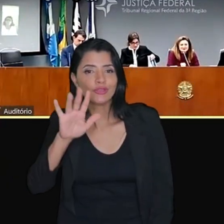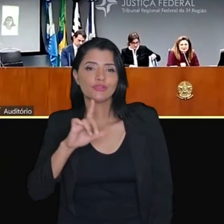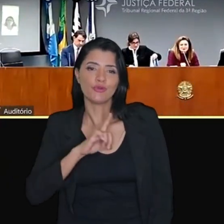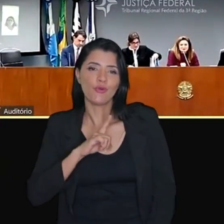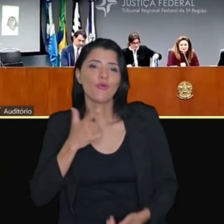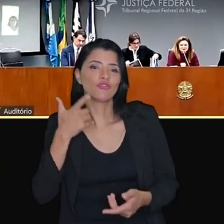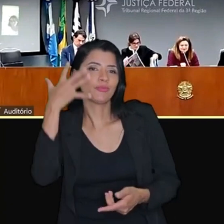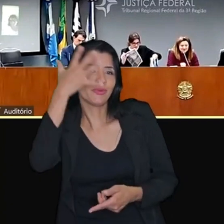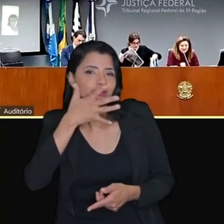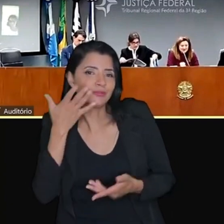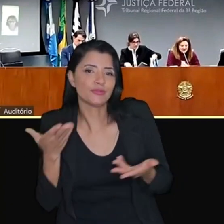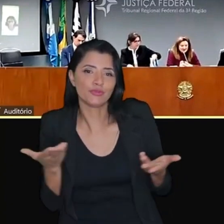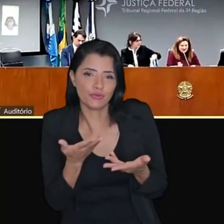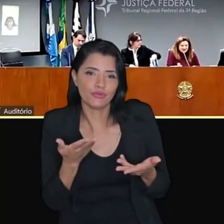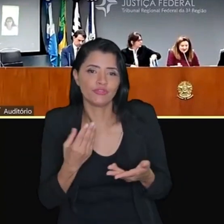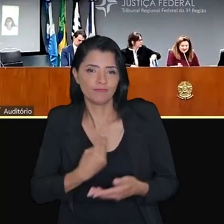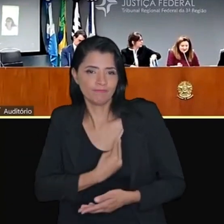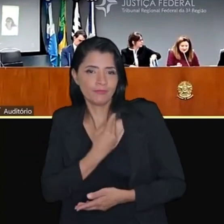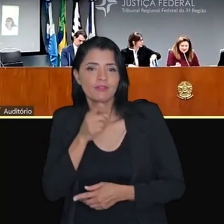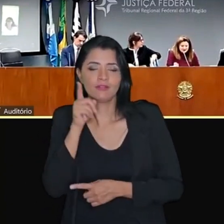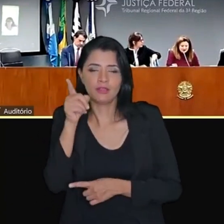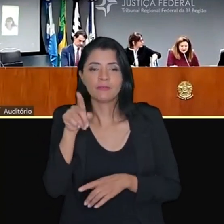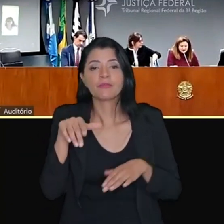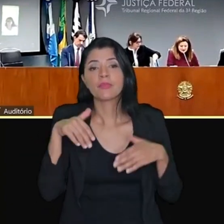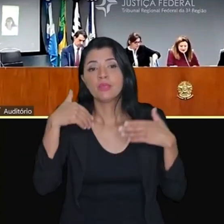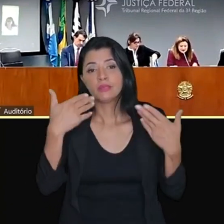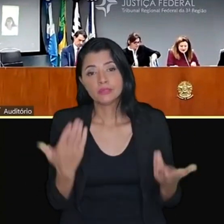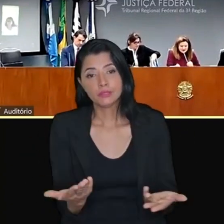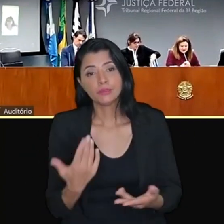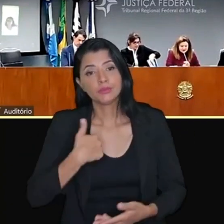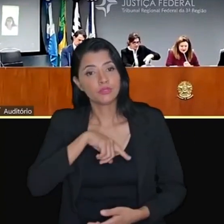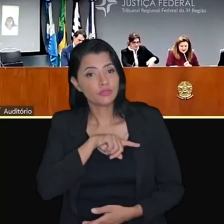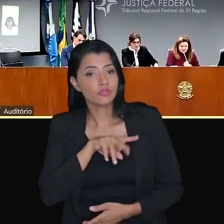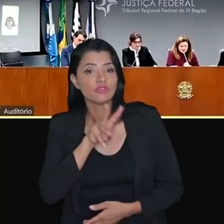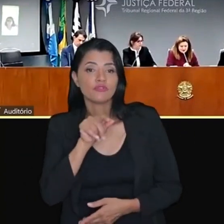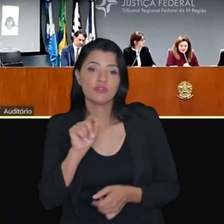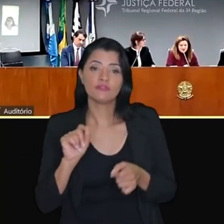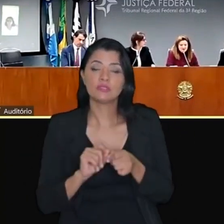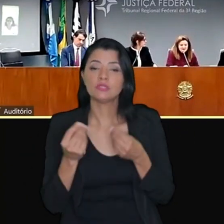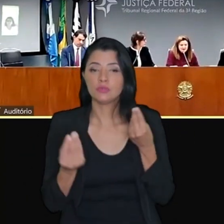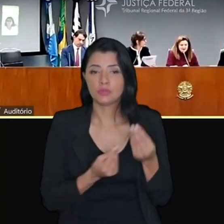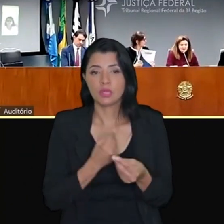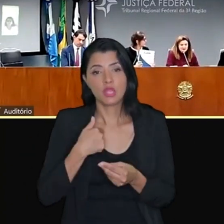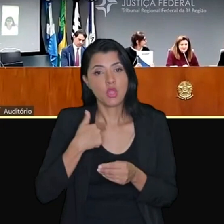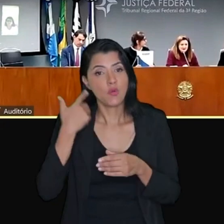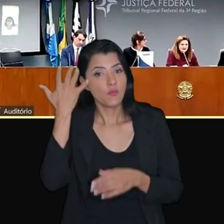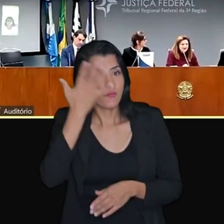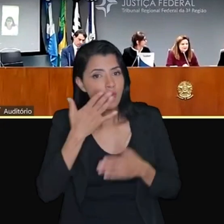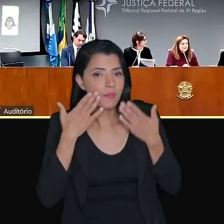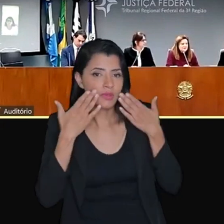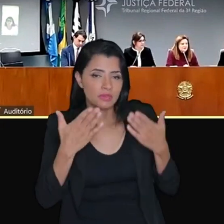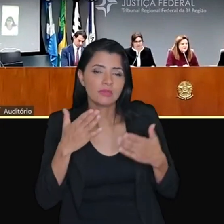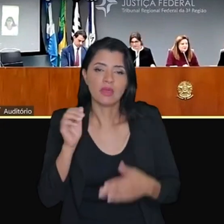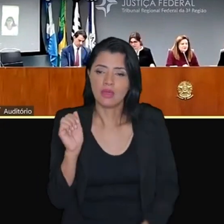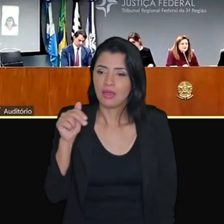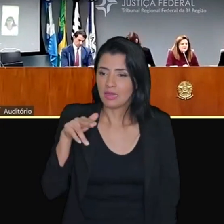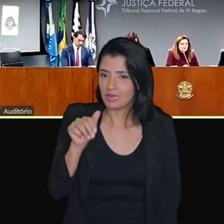nossa palestrante de hoje. Então, a gente vai fazer o seguinte, eu vou apresentar a doutora Ana